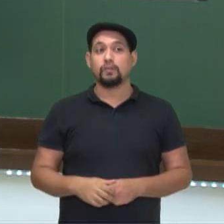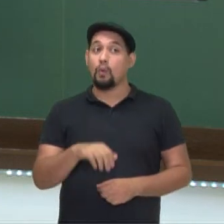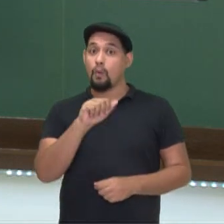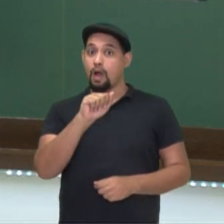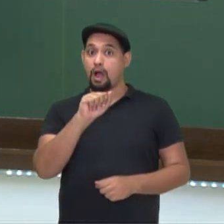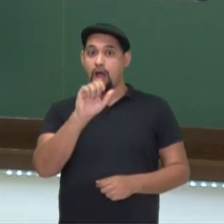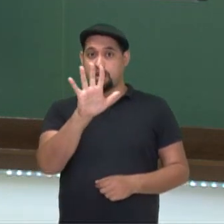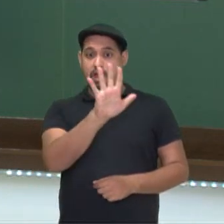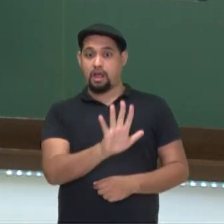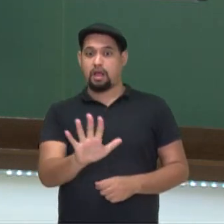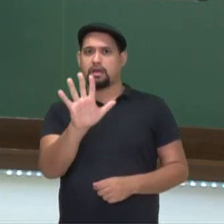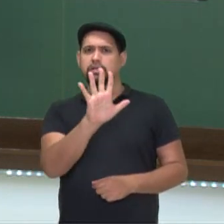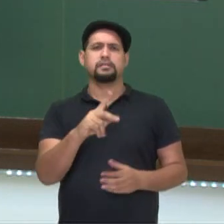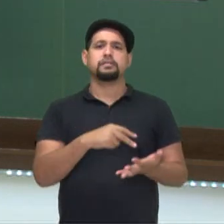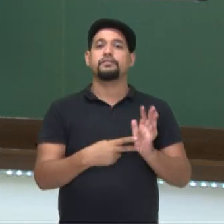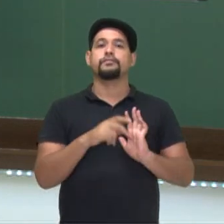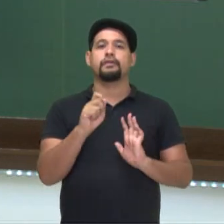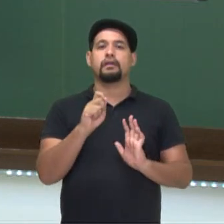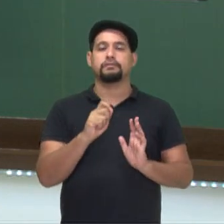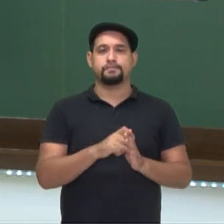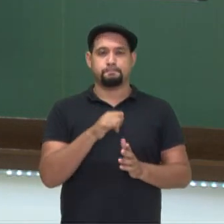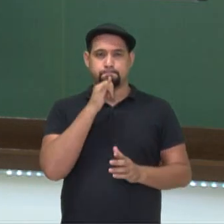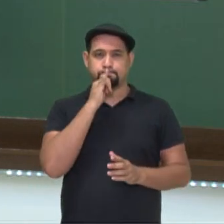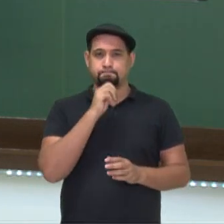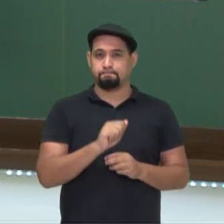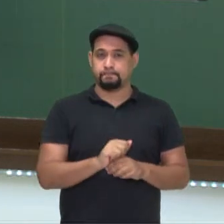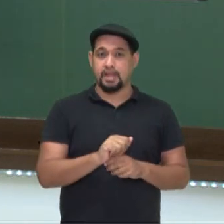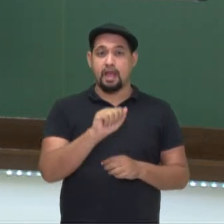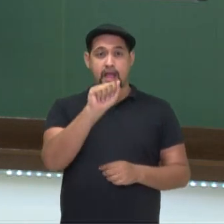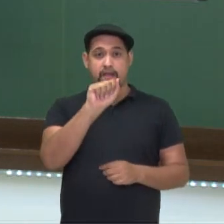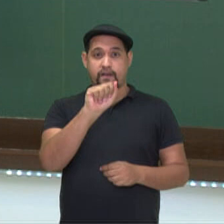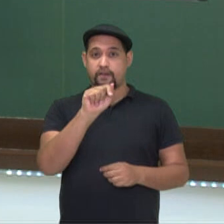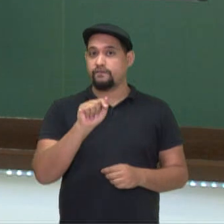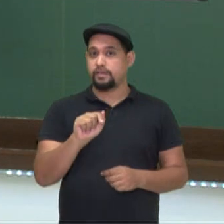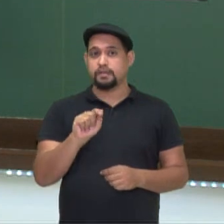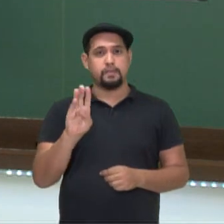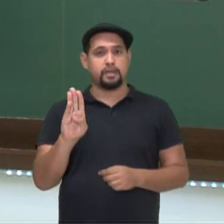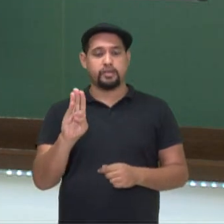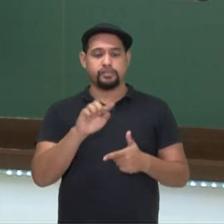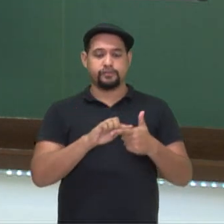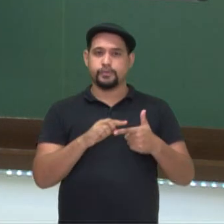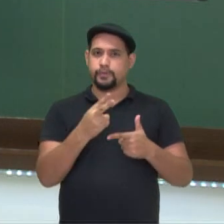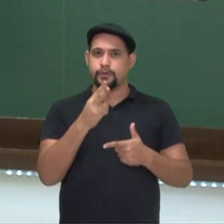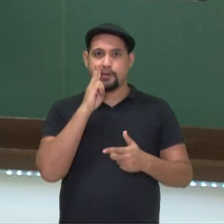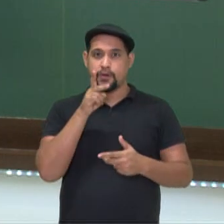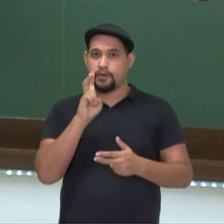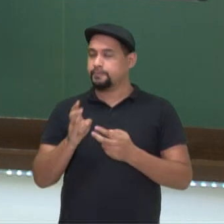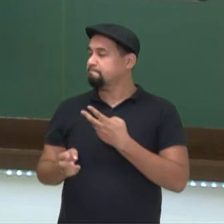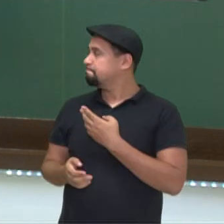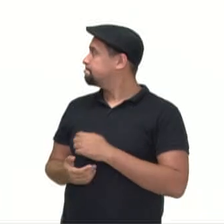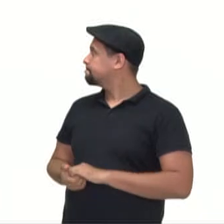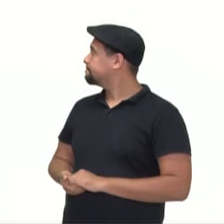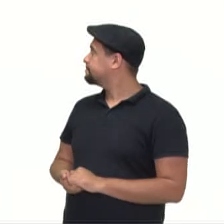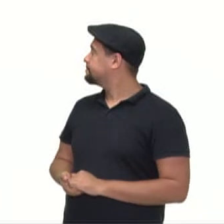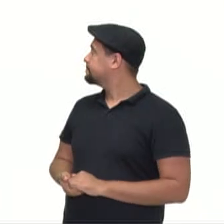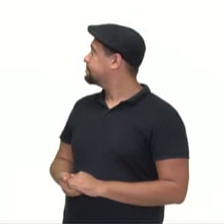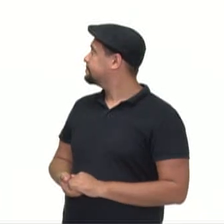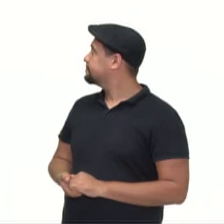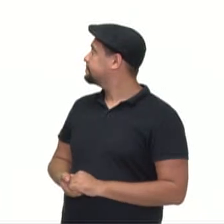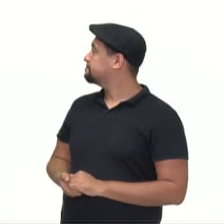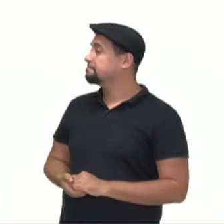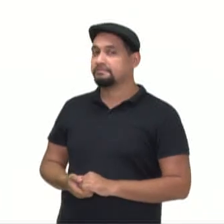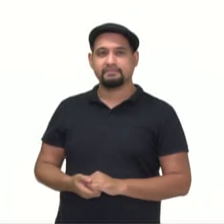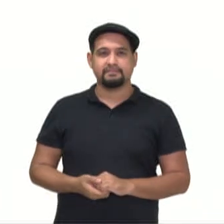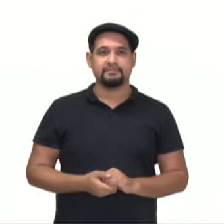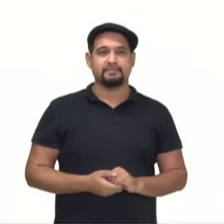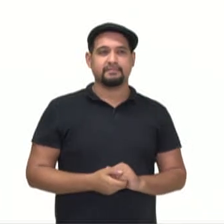área, né, é igual ao quê? A diagonal A vezes a diagonal B dividido por 2. Dá uma olhada? Olha lá. Diagonal A